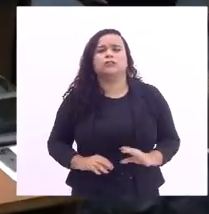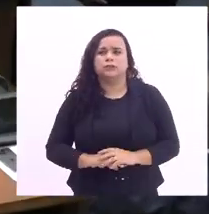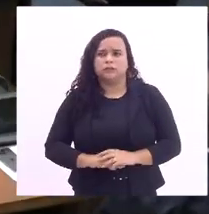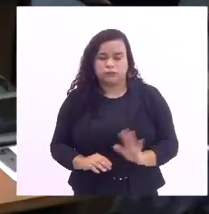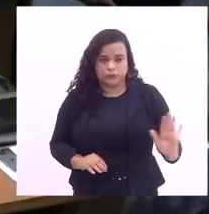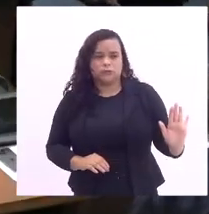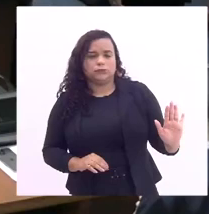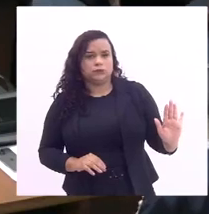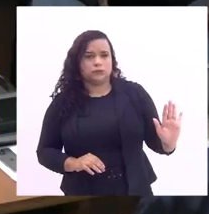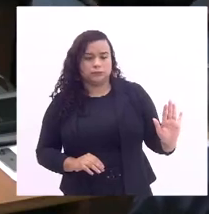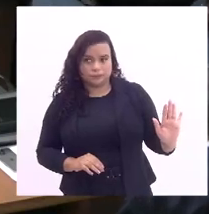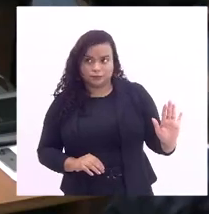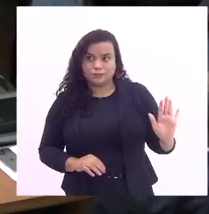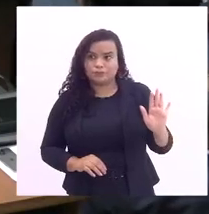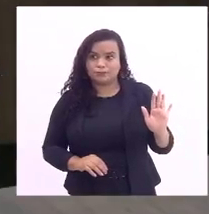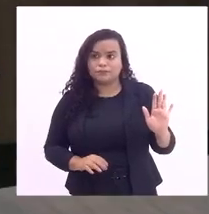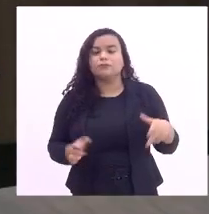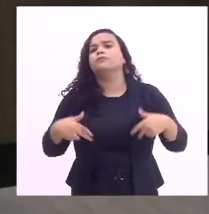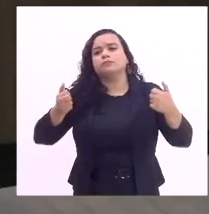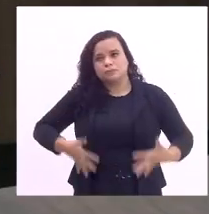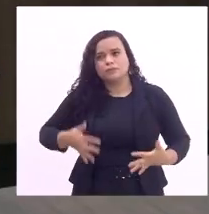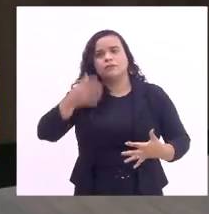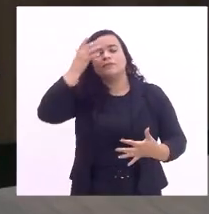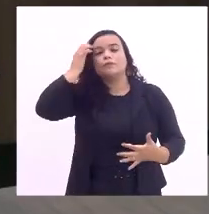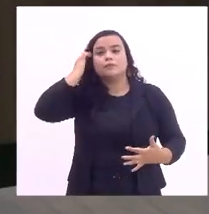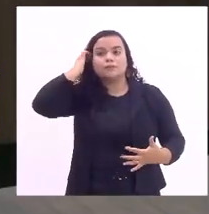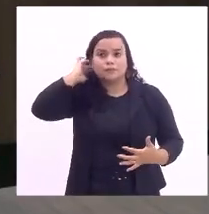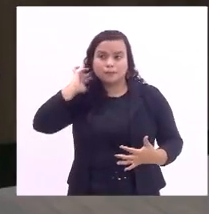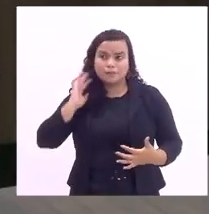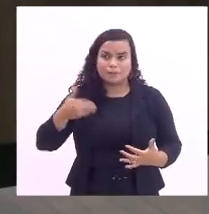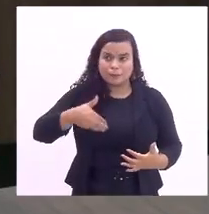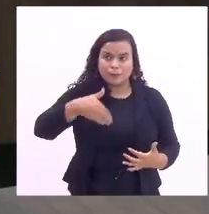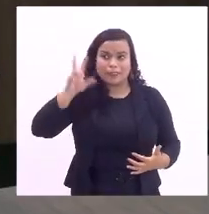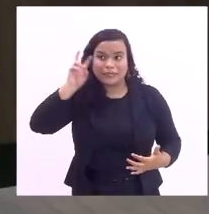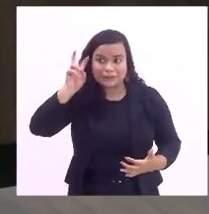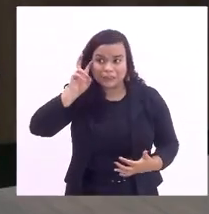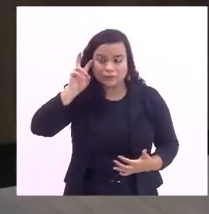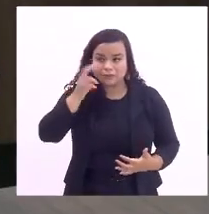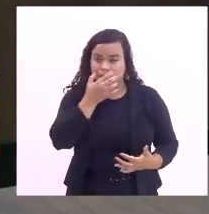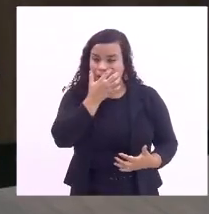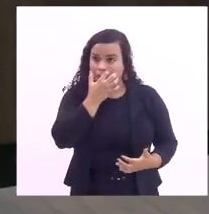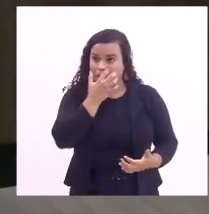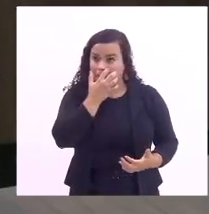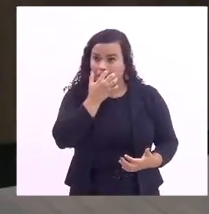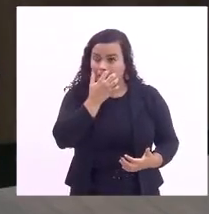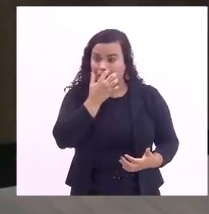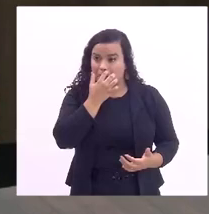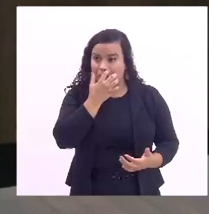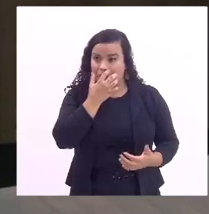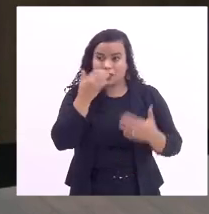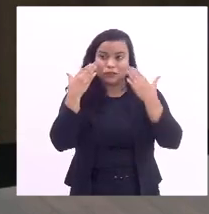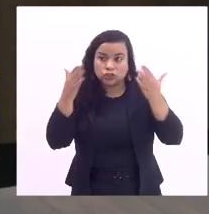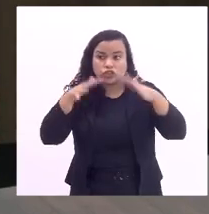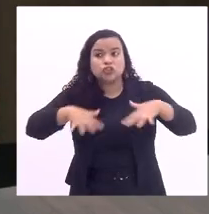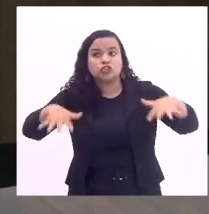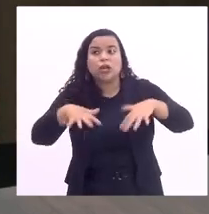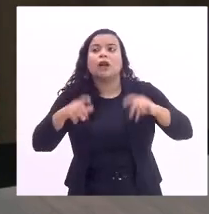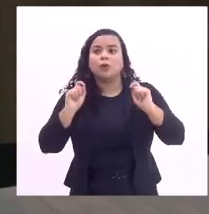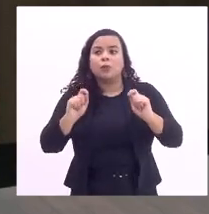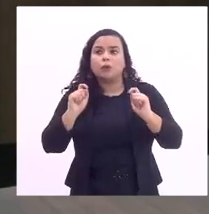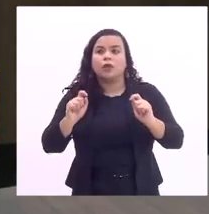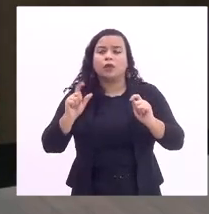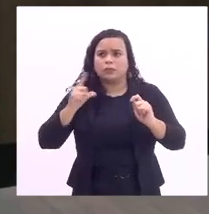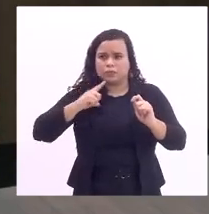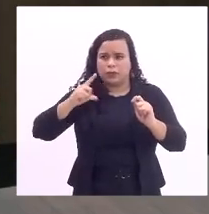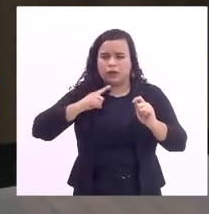tenho. Bom, dito isso, senhor presidente, quinta-feira, O destaque, em geral,